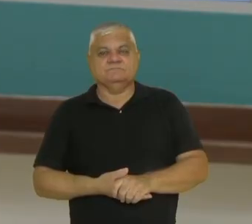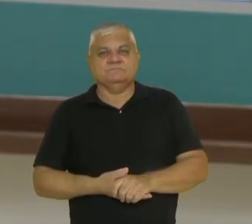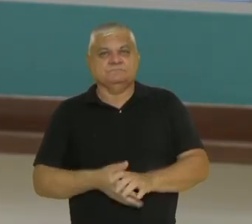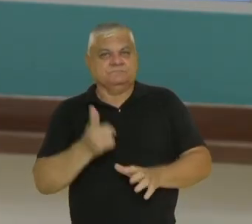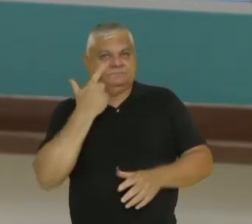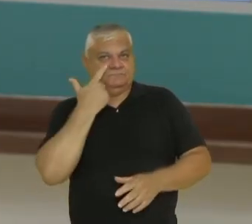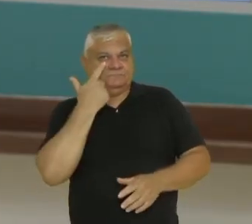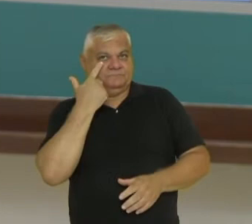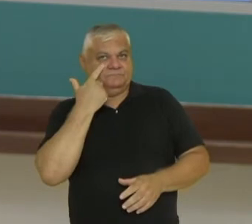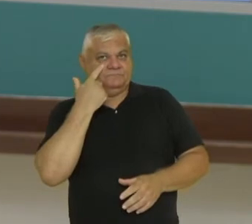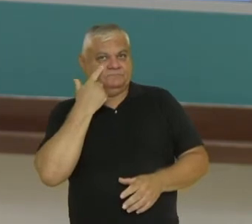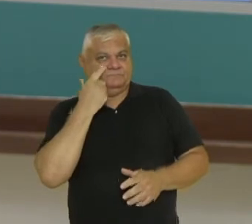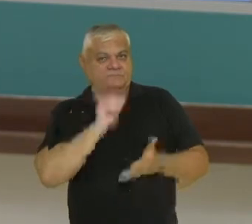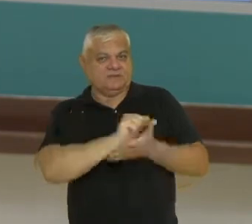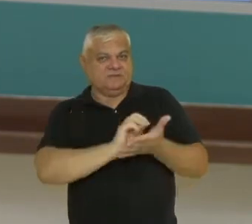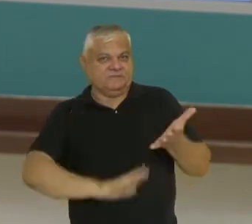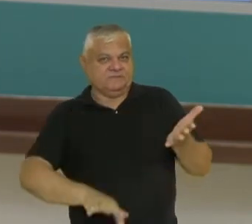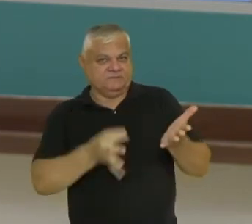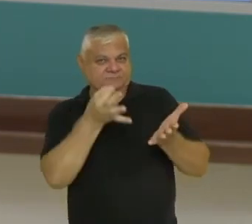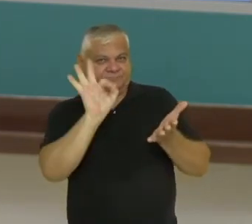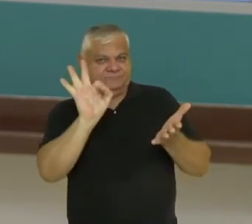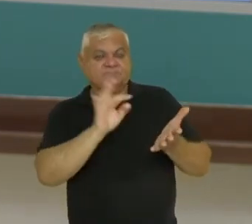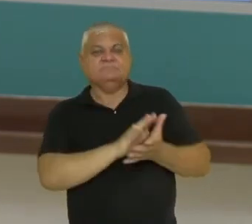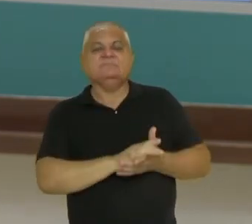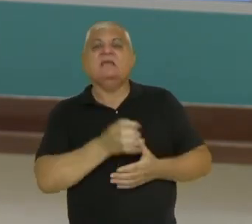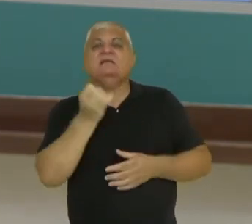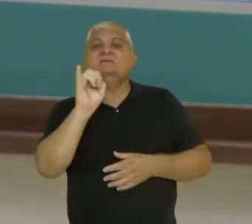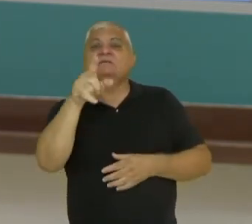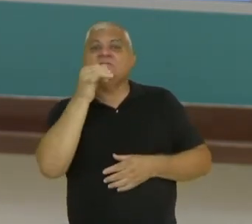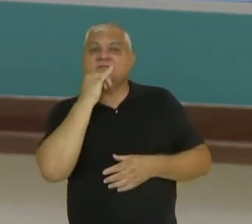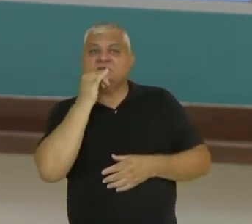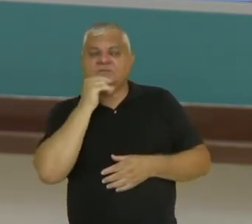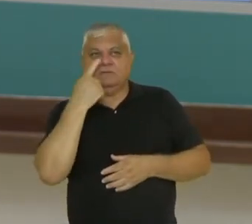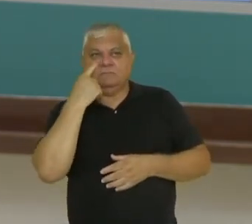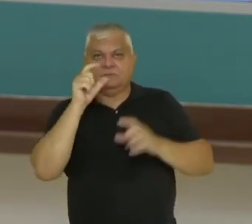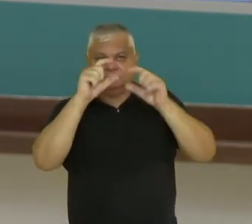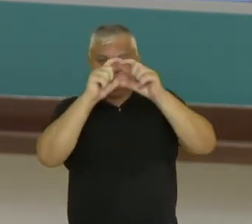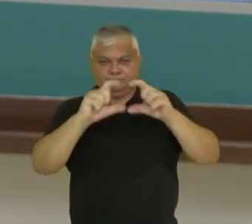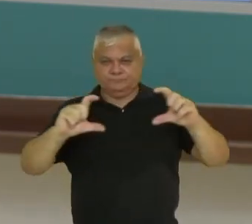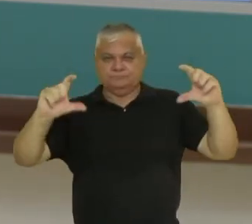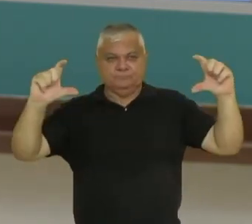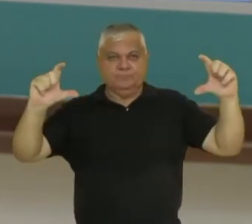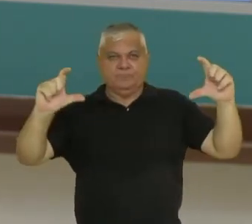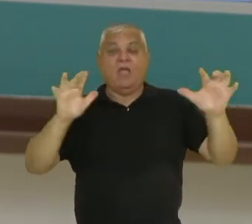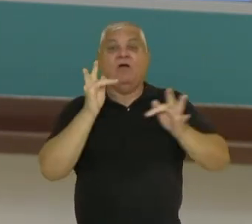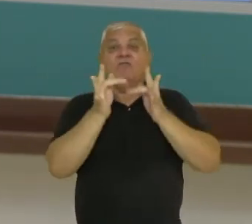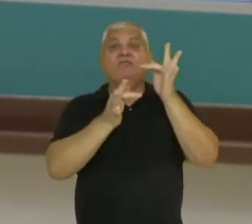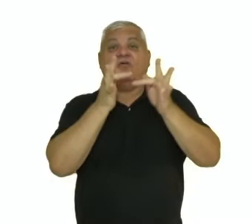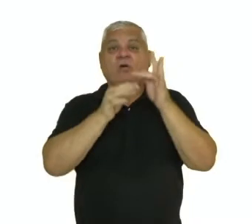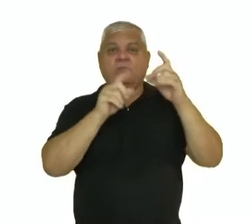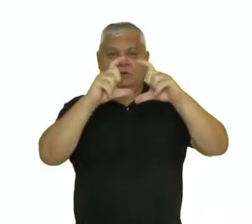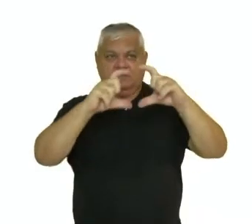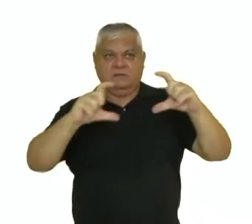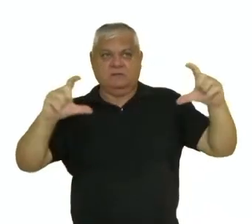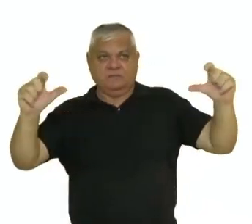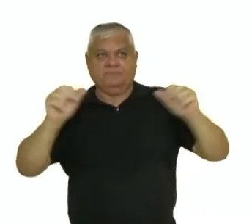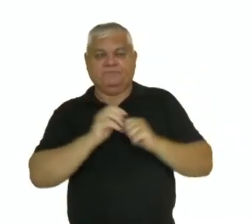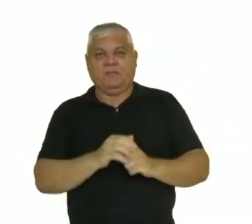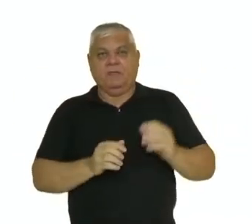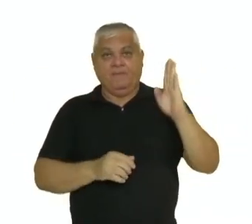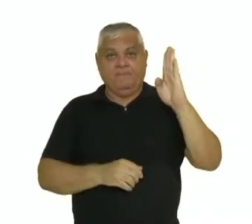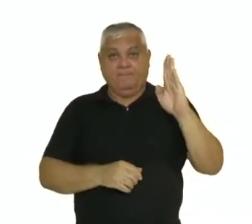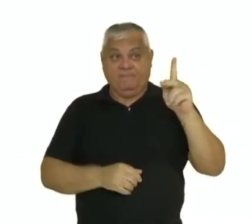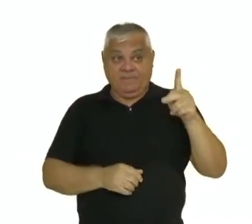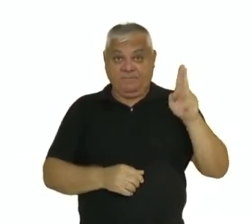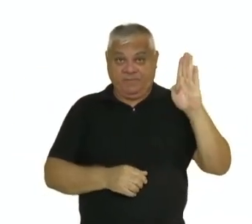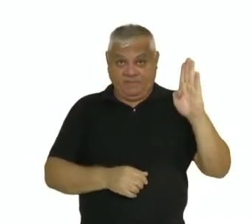Vamos para a correção da atividade? Olha só, se você for seguindo, o enunciado, a gente vai ver lá que o chumbo mais